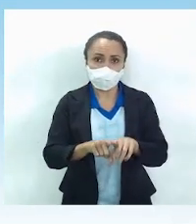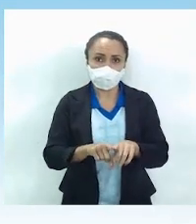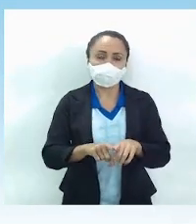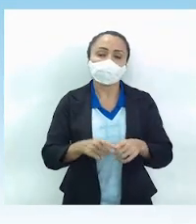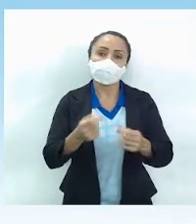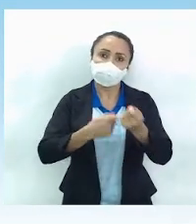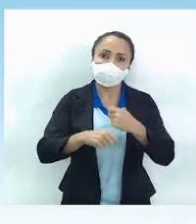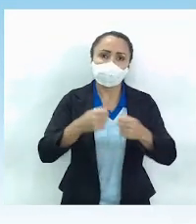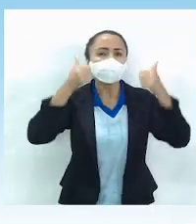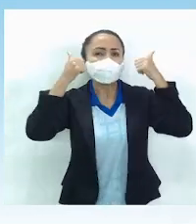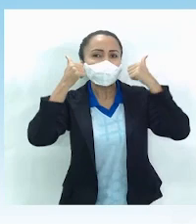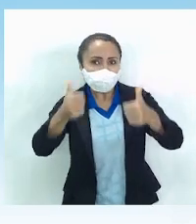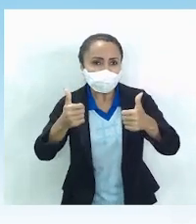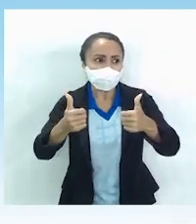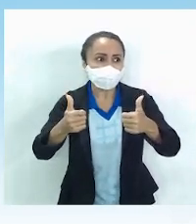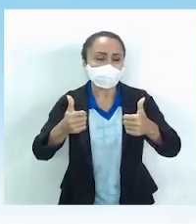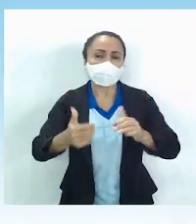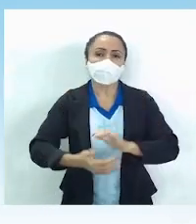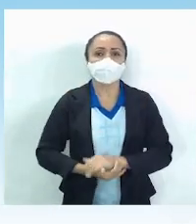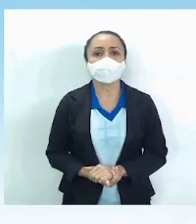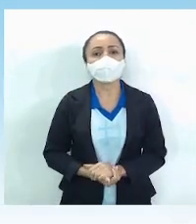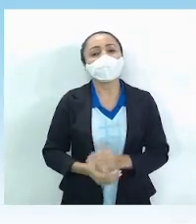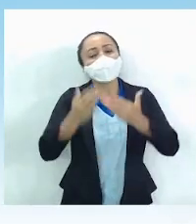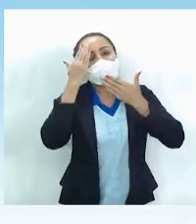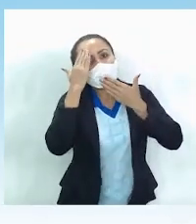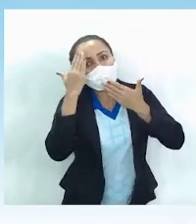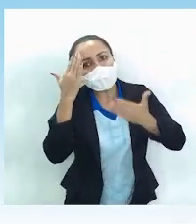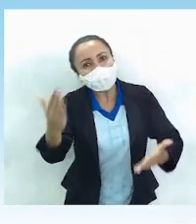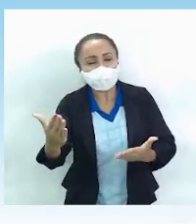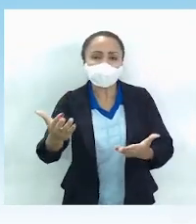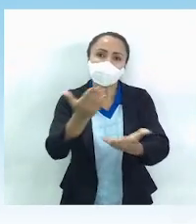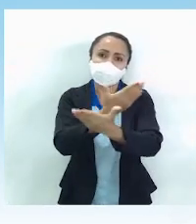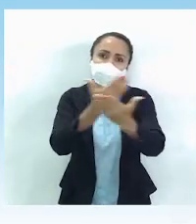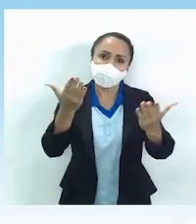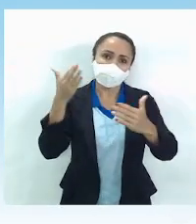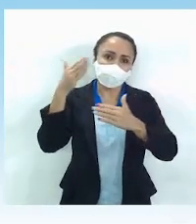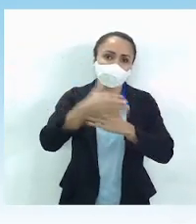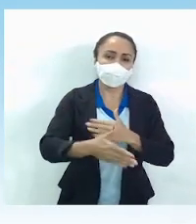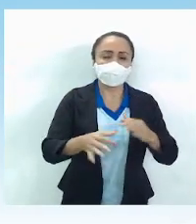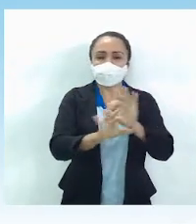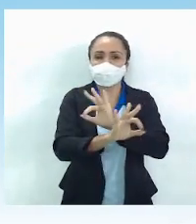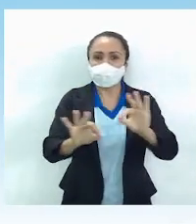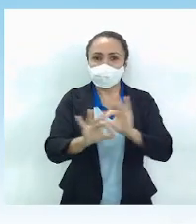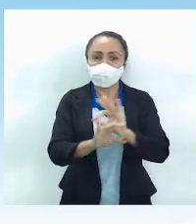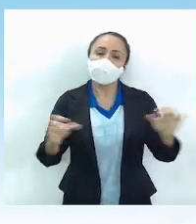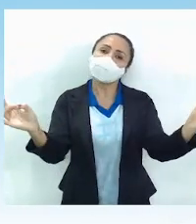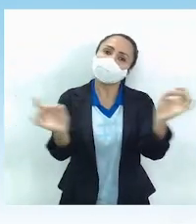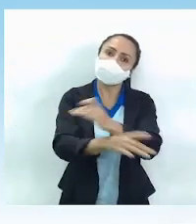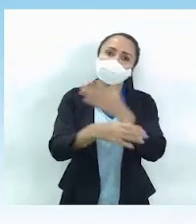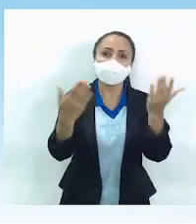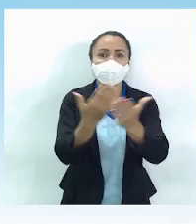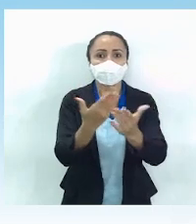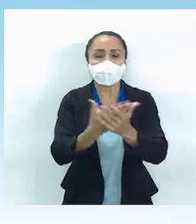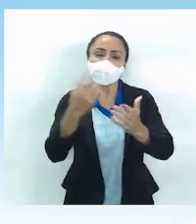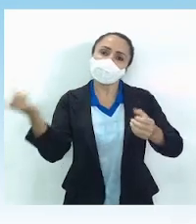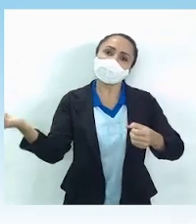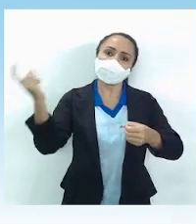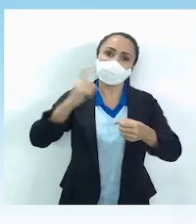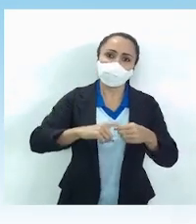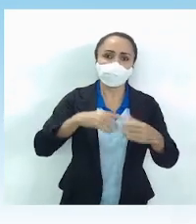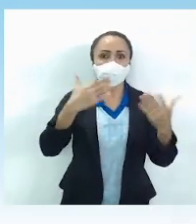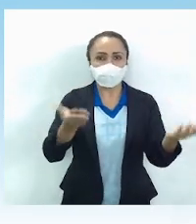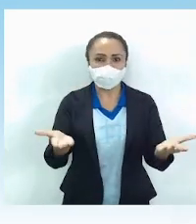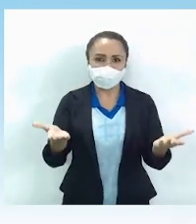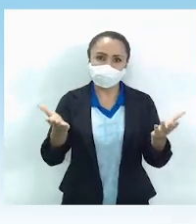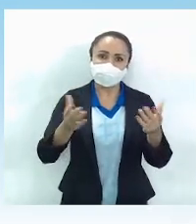uma economia. Beleza, gente? Ó, obrigado aí pela presença de vocês são fantásticos, a gente acaba por aqui e daqui a pouco a gente volta com